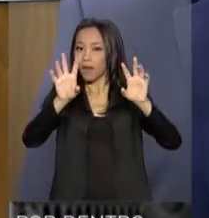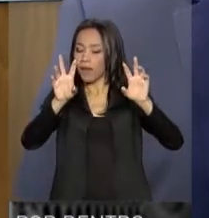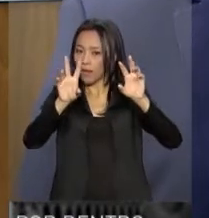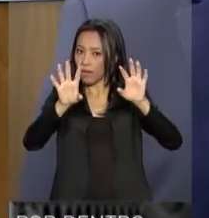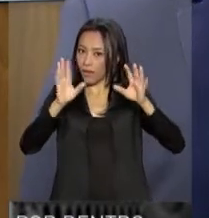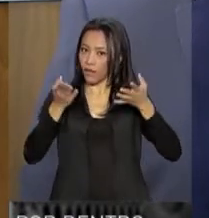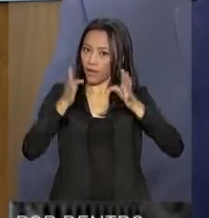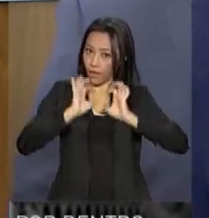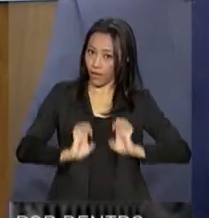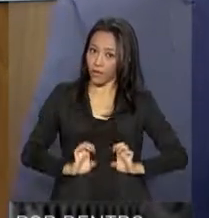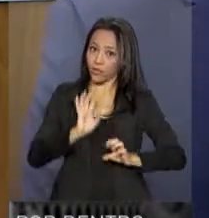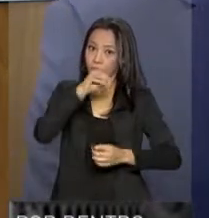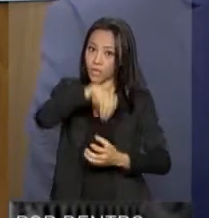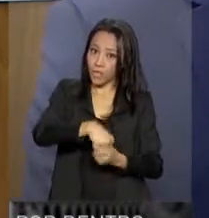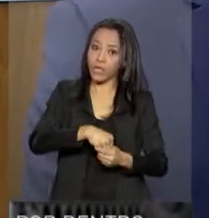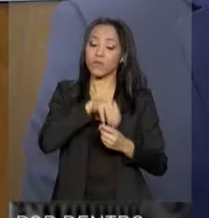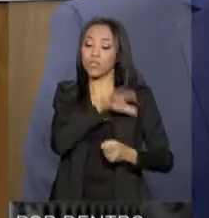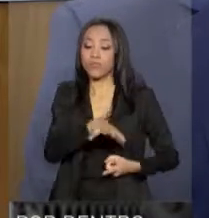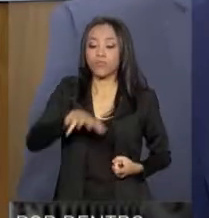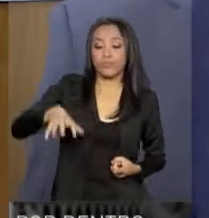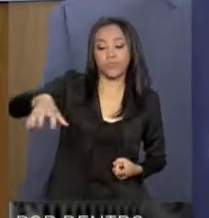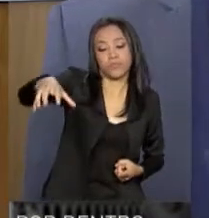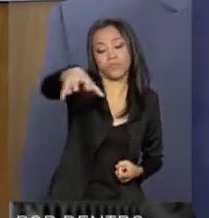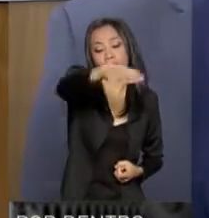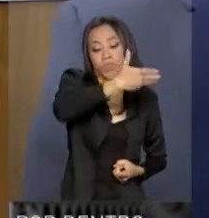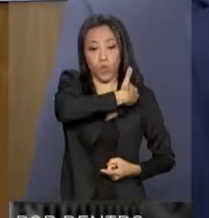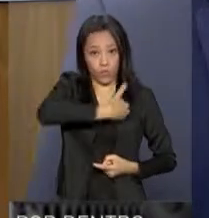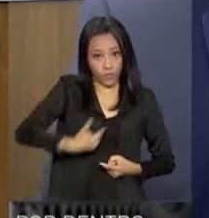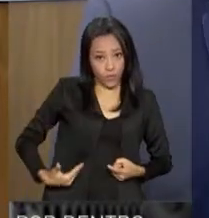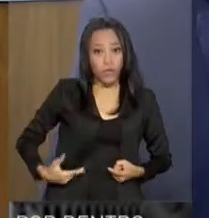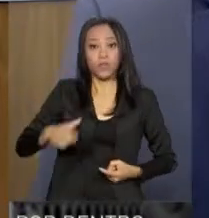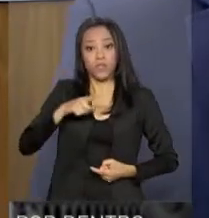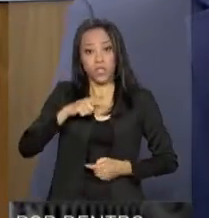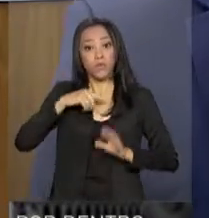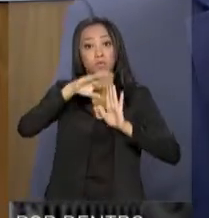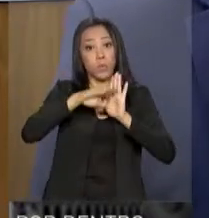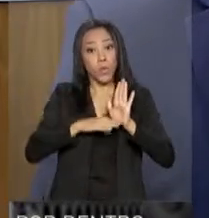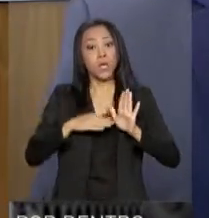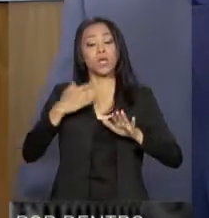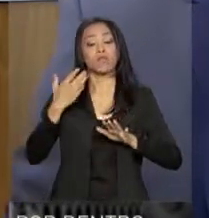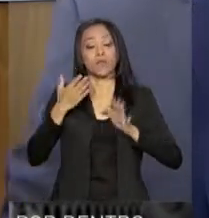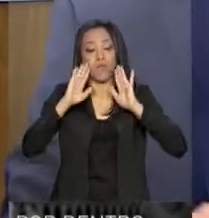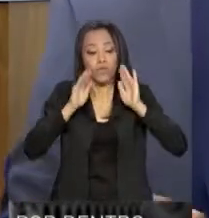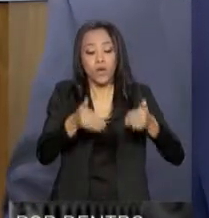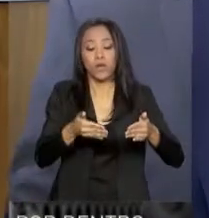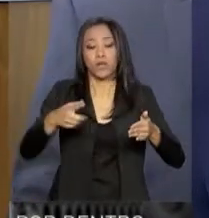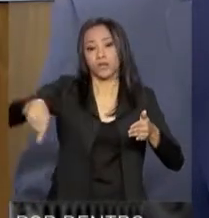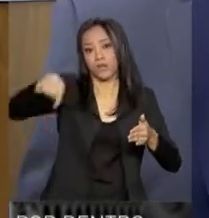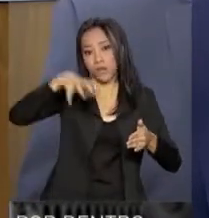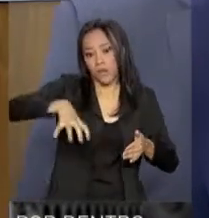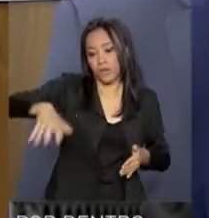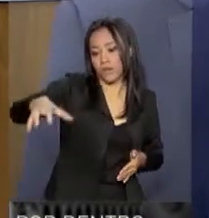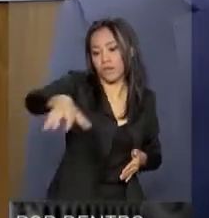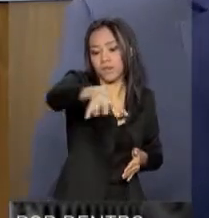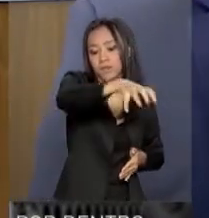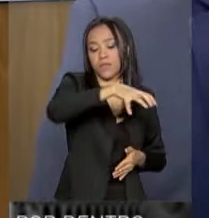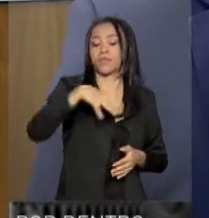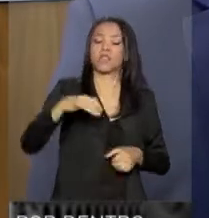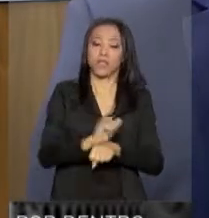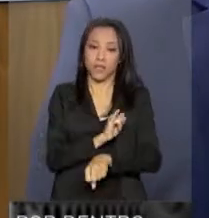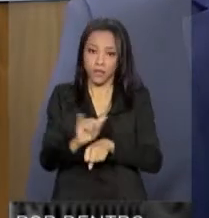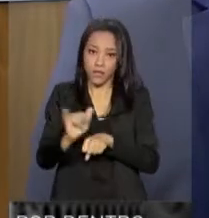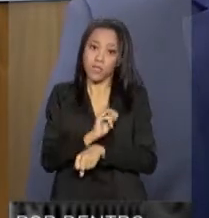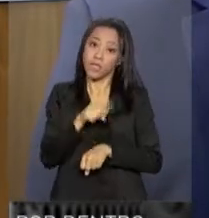desses órgãos públicos nós temos programas voltados tanto para os órgãos públicos quanto para a área privada então esse conjunto de ações a que permite